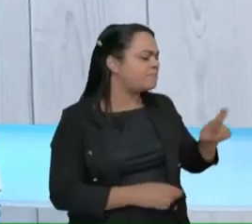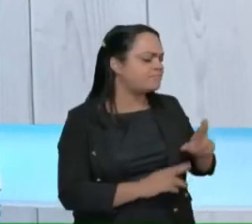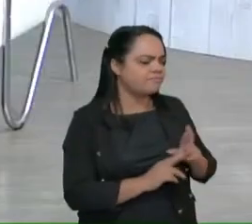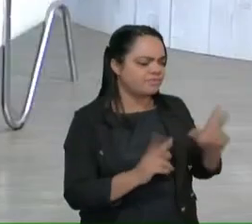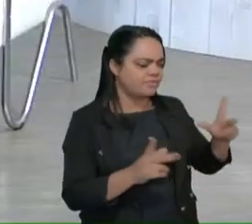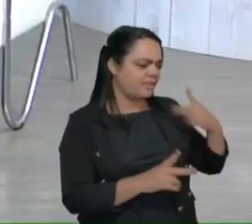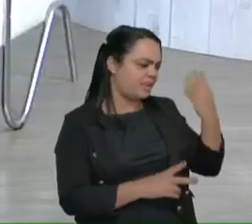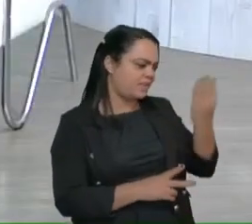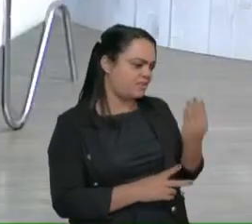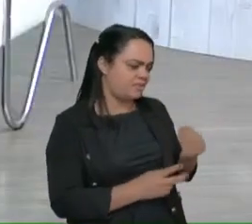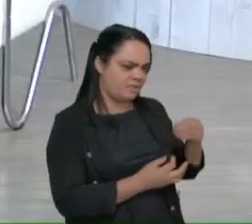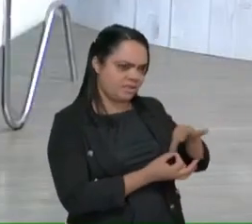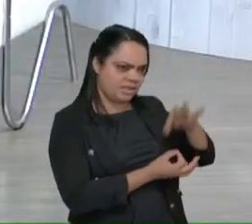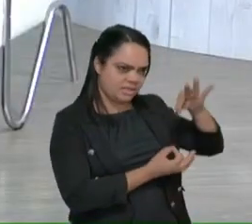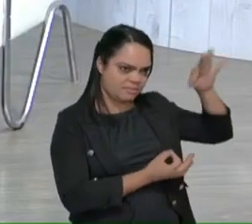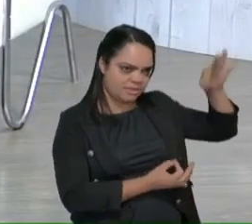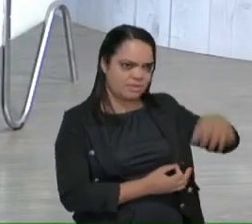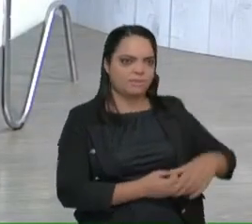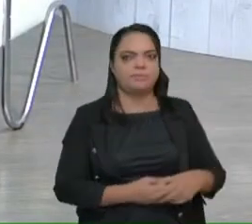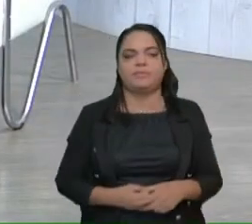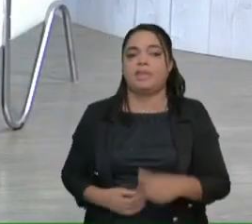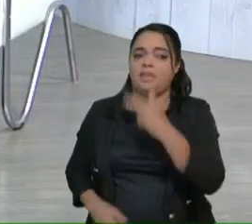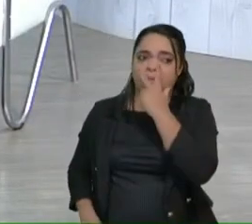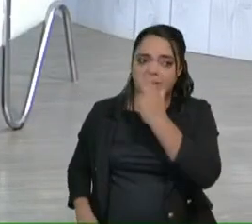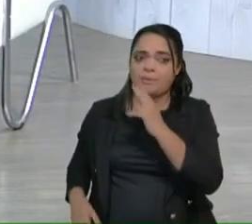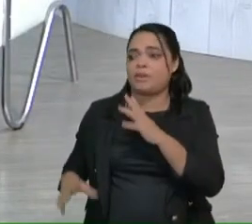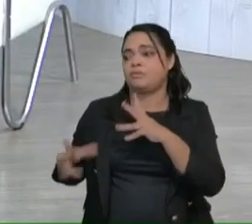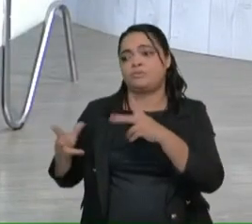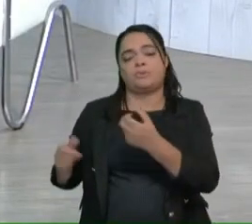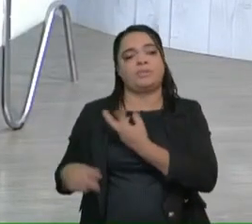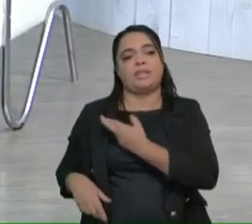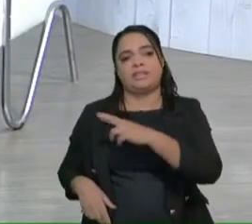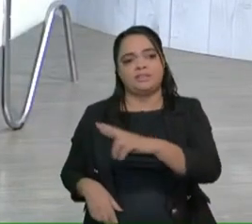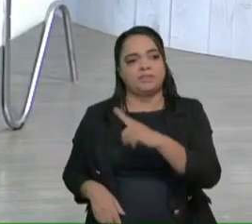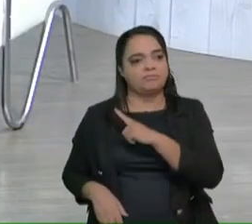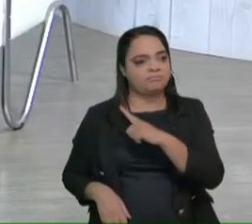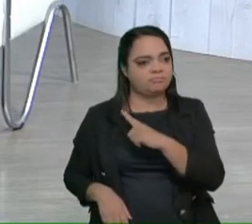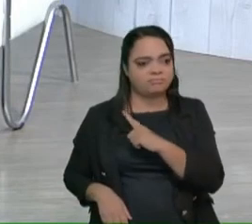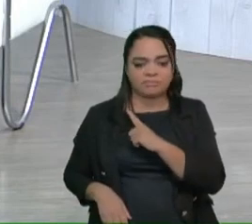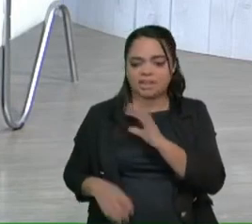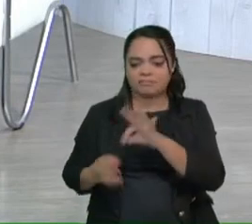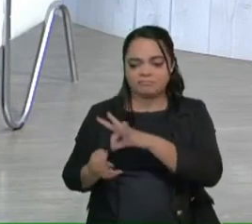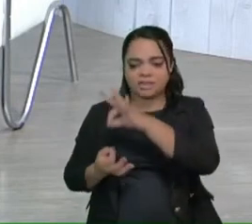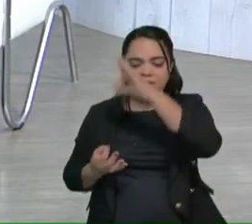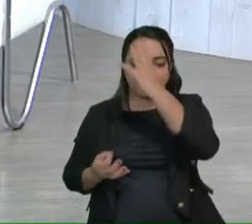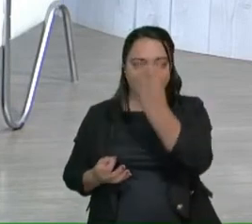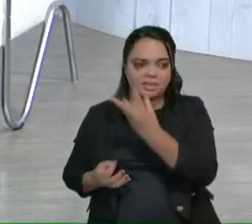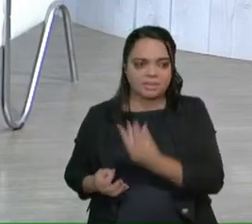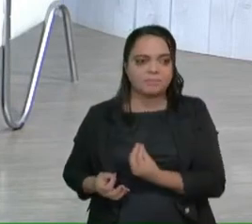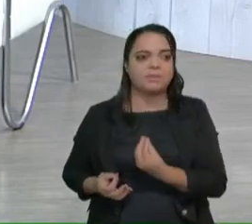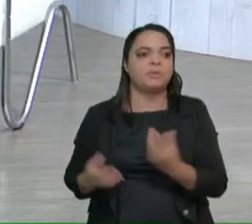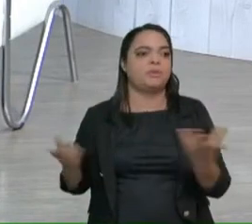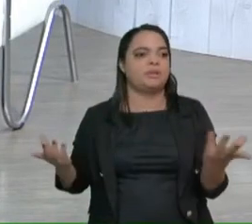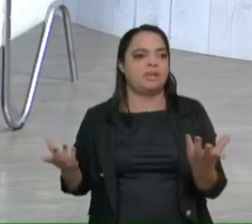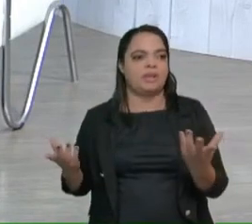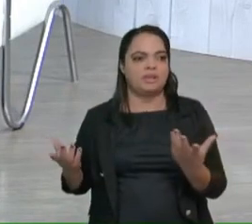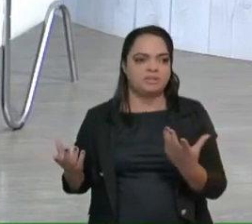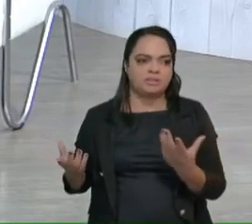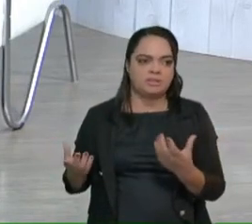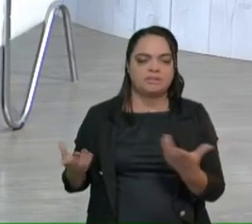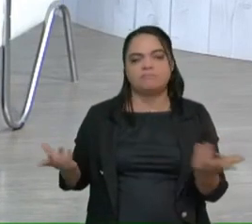de espiritualidade Eu acho que todas as religiões t suas formas de espiritualidade naé espiritualidade